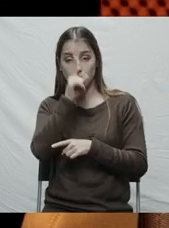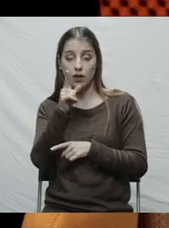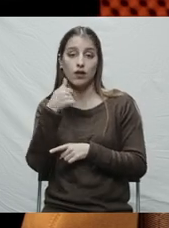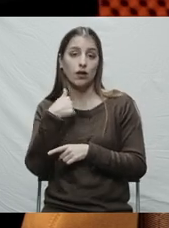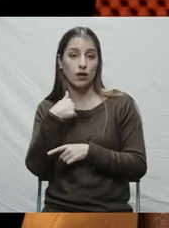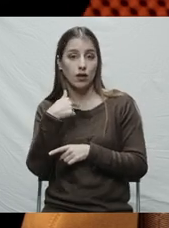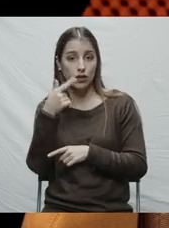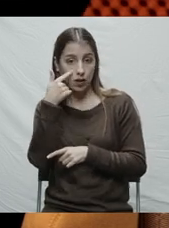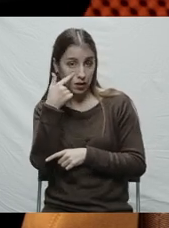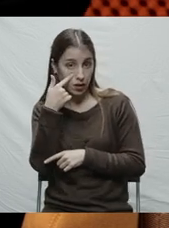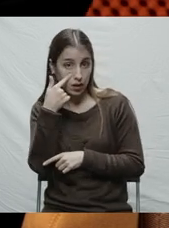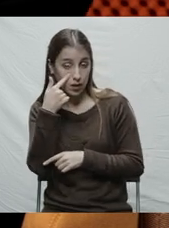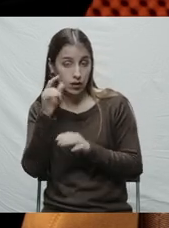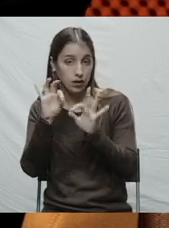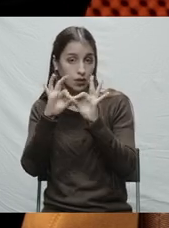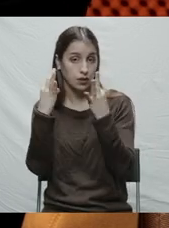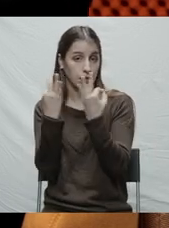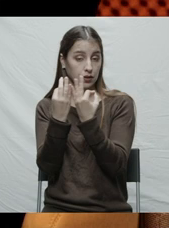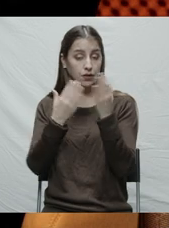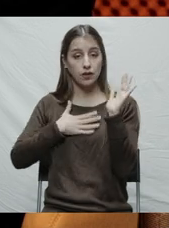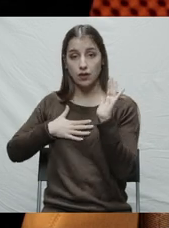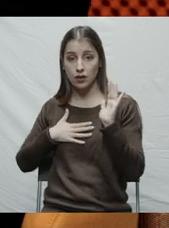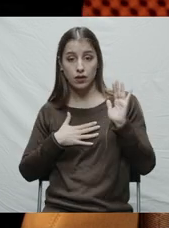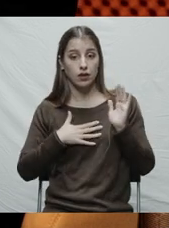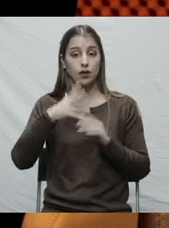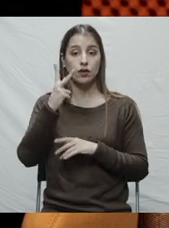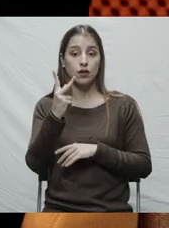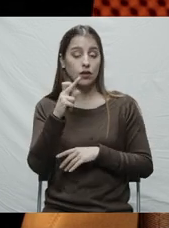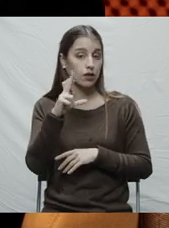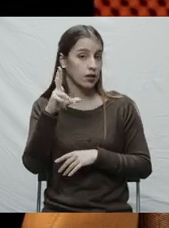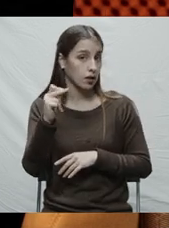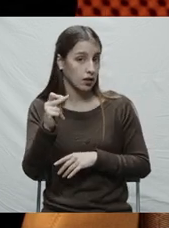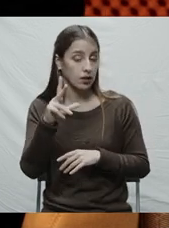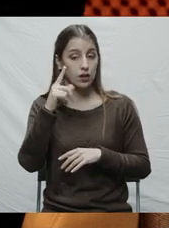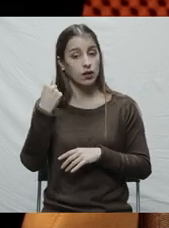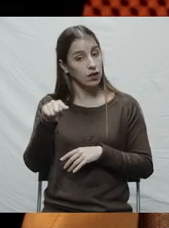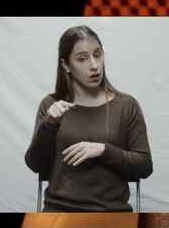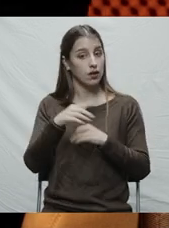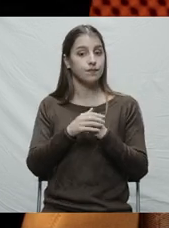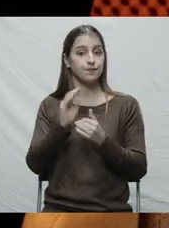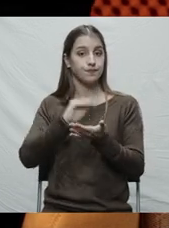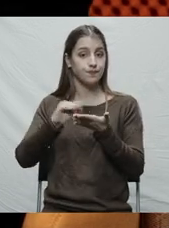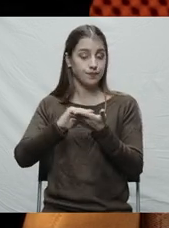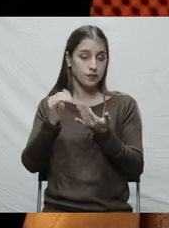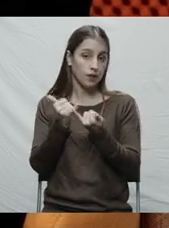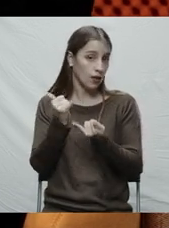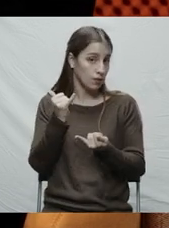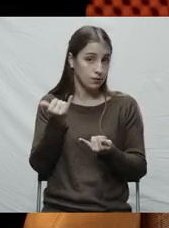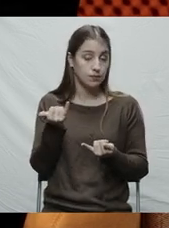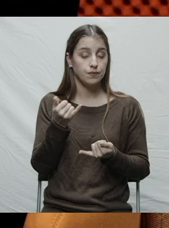no Fórum de Dança, alguns Foram deles têm essa influenciando. prática, né? Desde a Certo. Vera Manteiro, que instiga muito a dança, a escrita